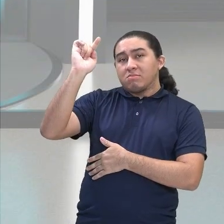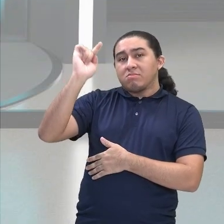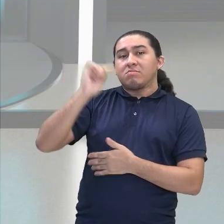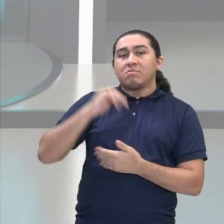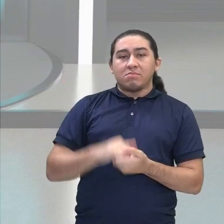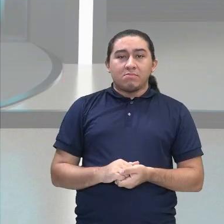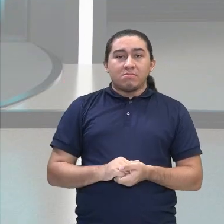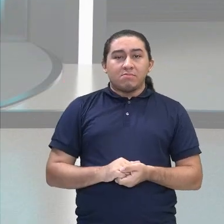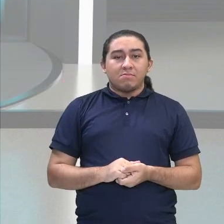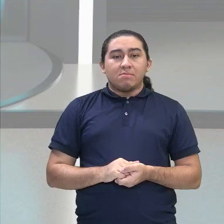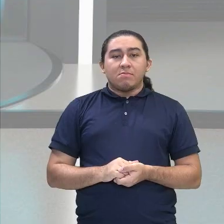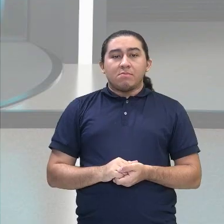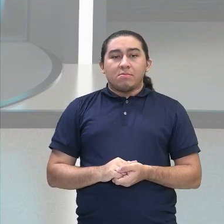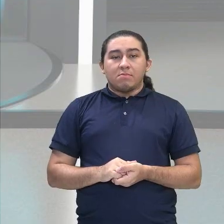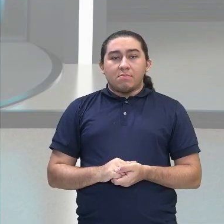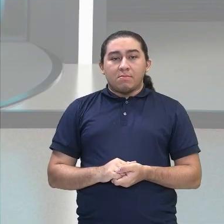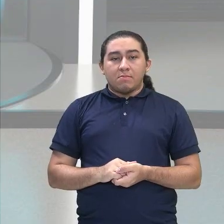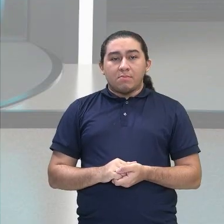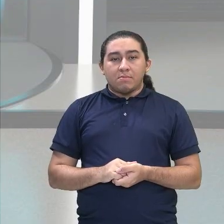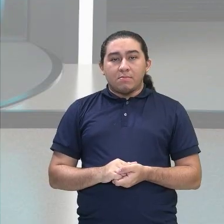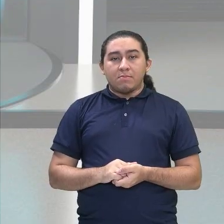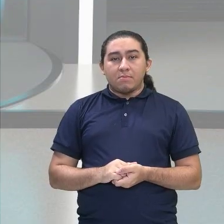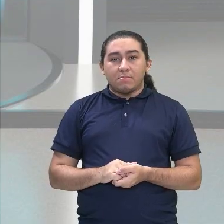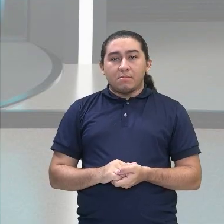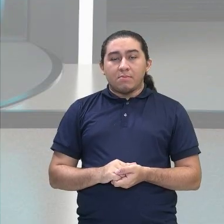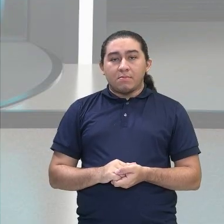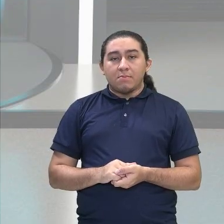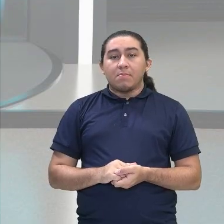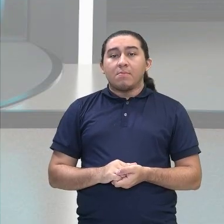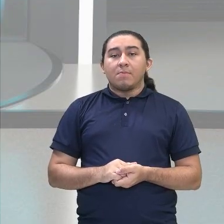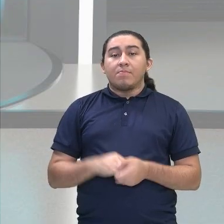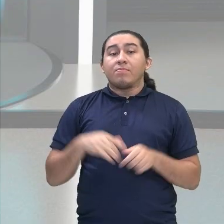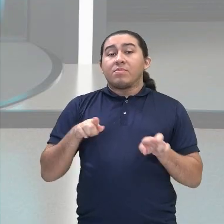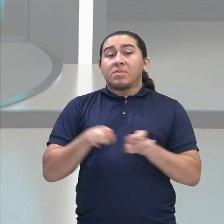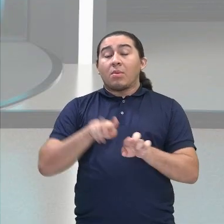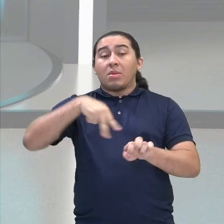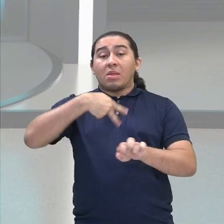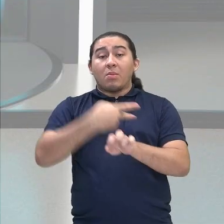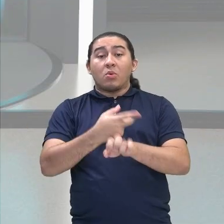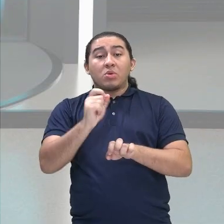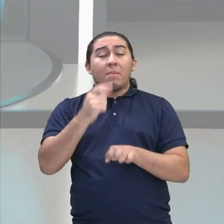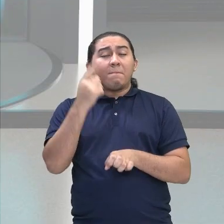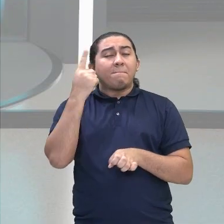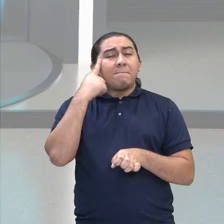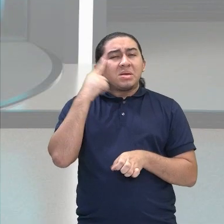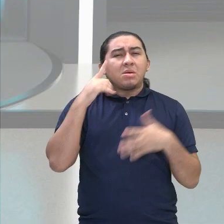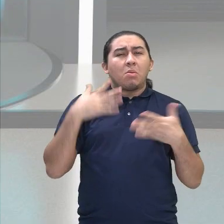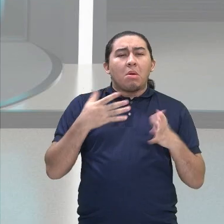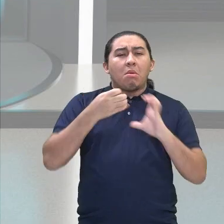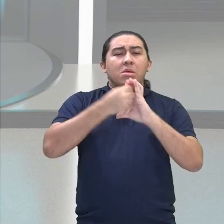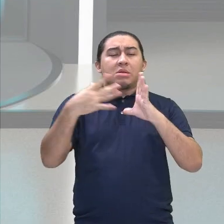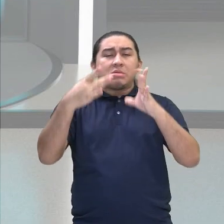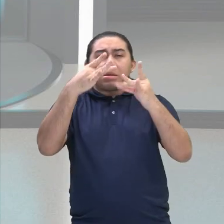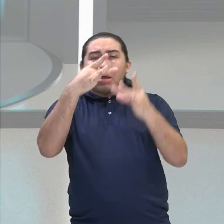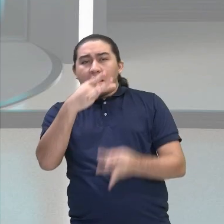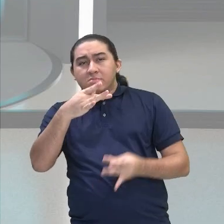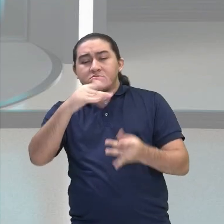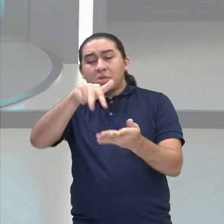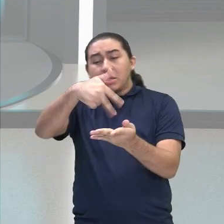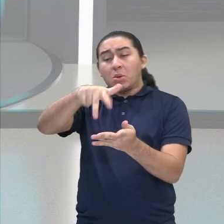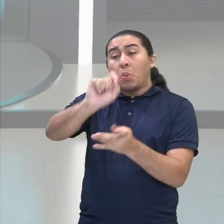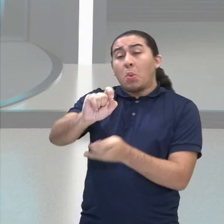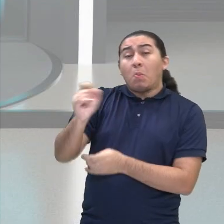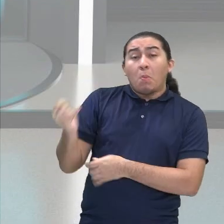minha criatividade. Aquele tempero. Em seguida, vamos ver os ingredientes. Aquilo que é essencial, que não